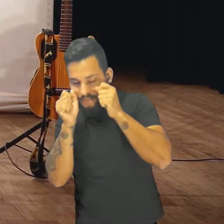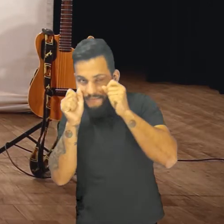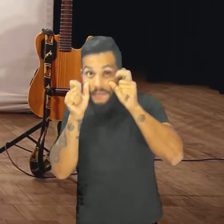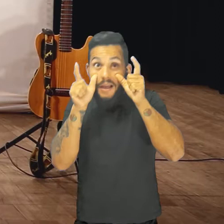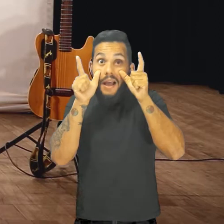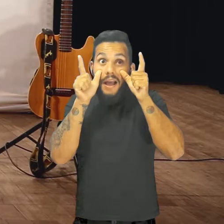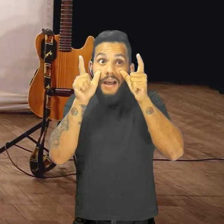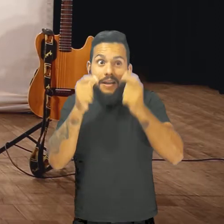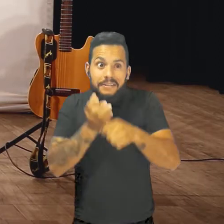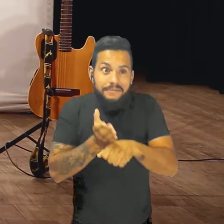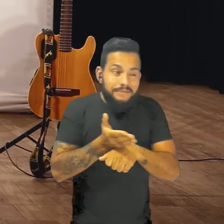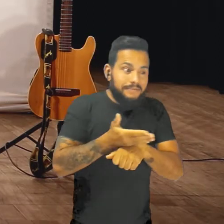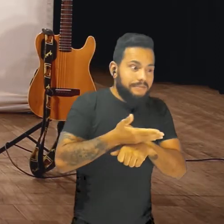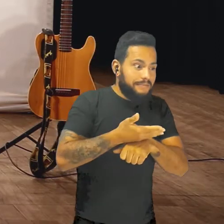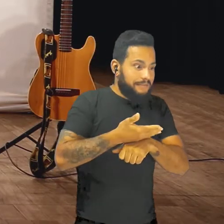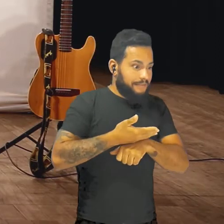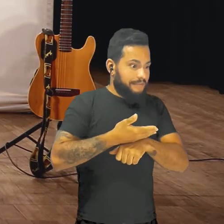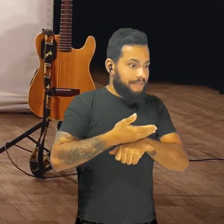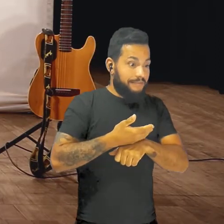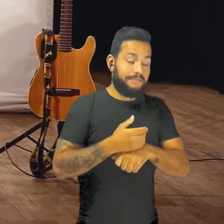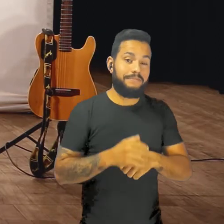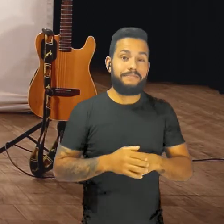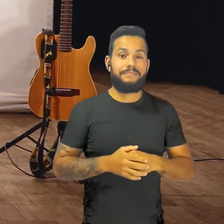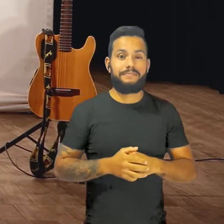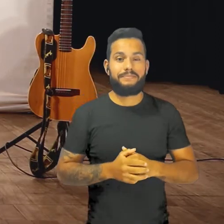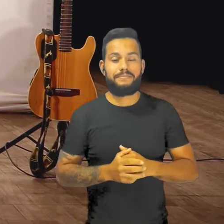Cedinho criado fez um sinal,